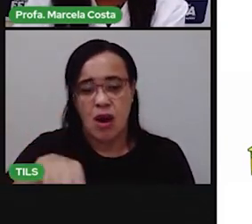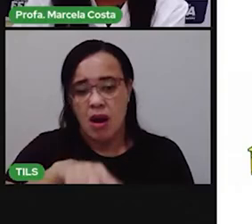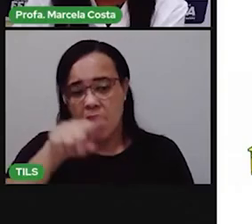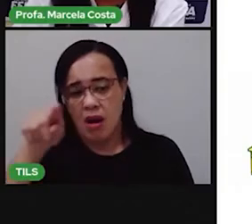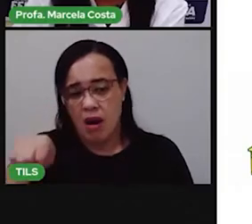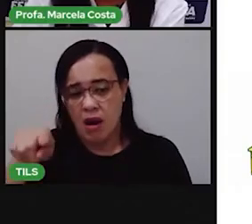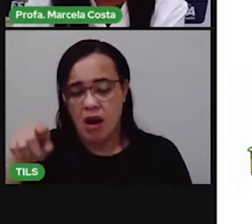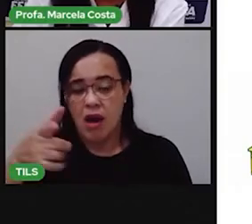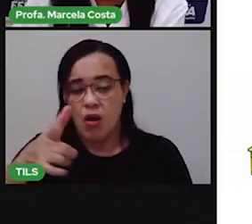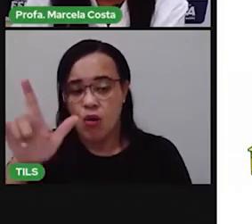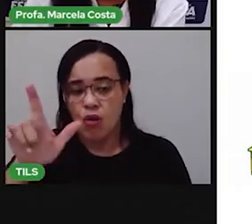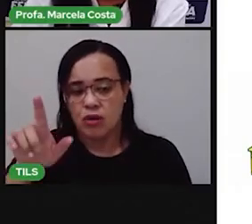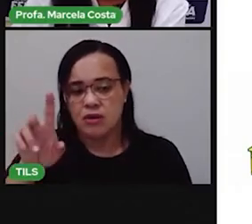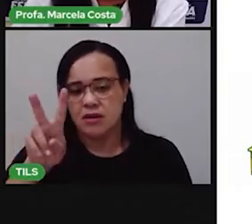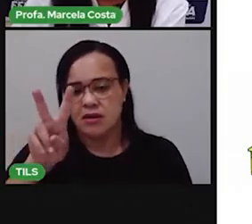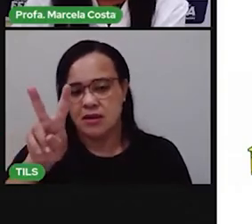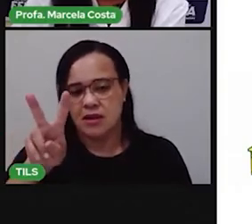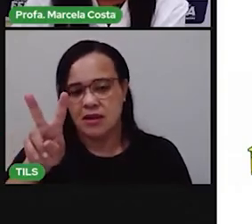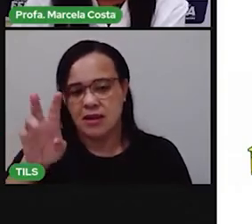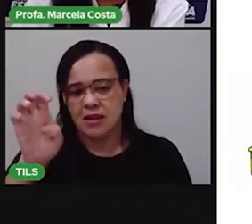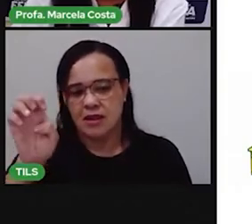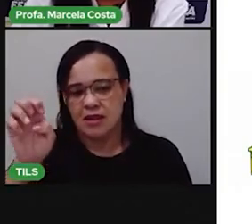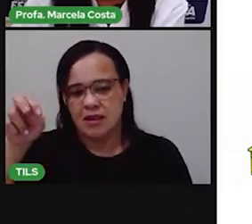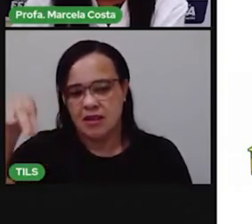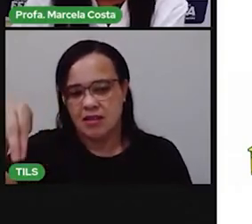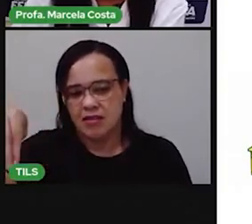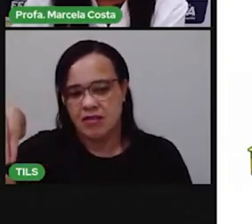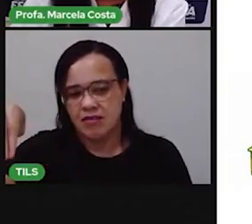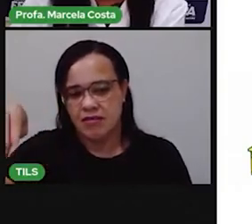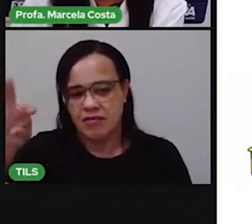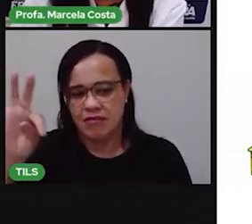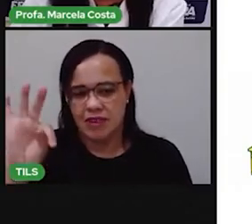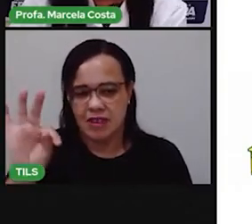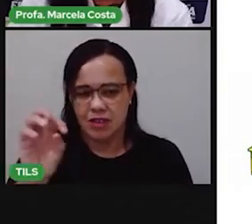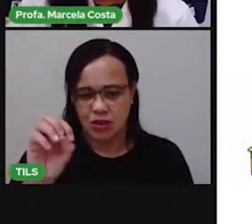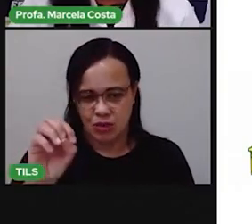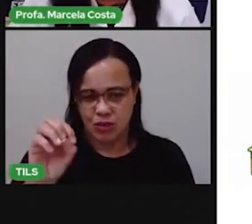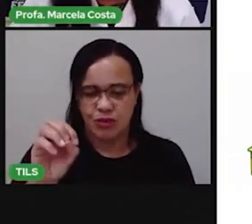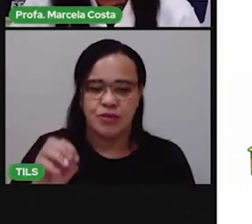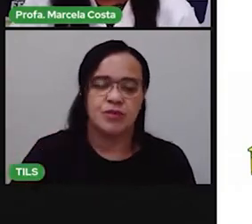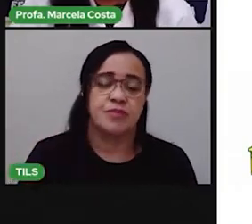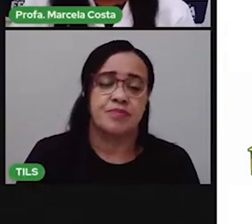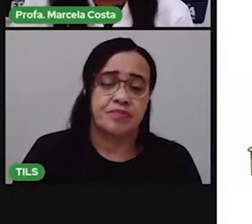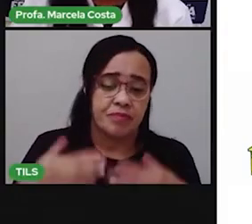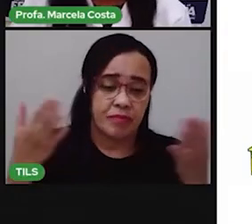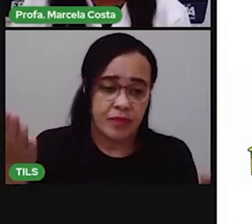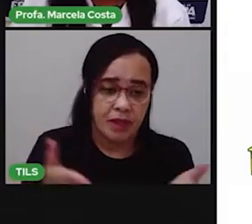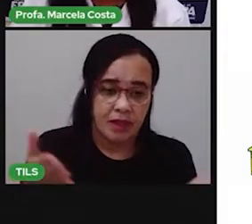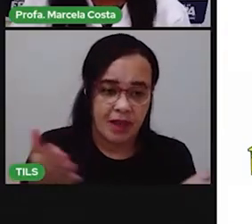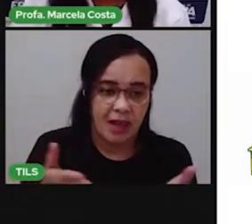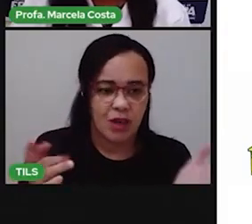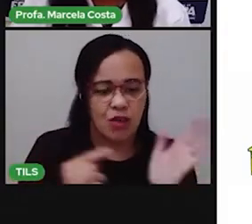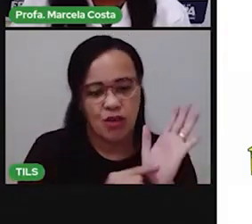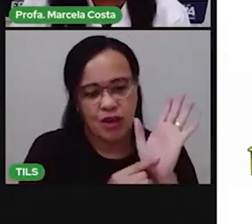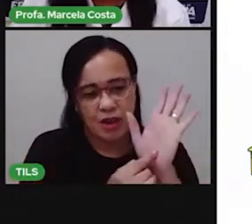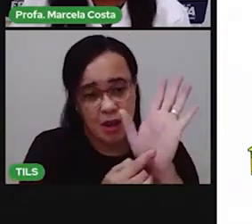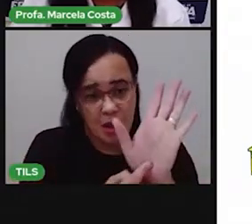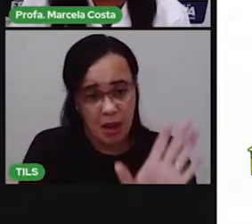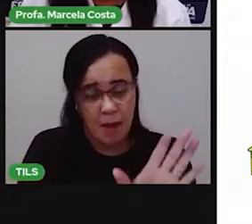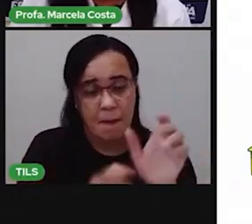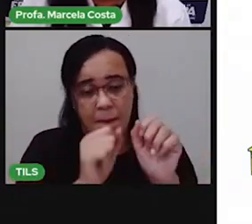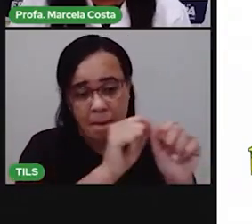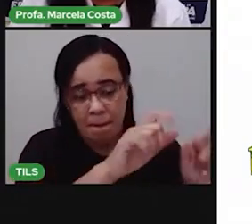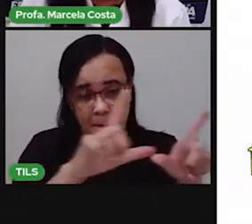tá bom? Agora, crianças, eu vou encerrar aqui essa apresentação,